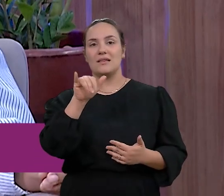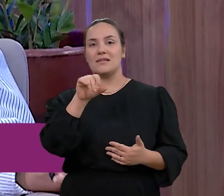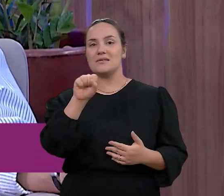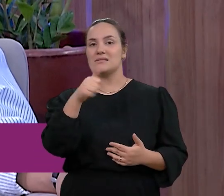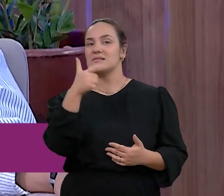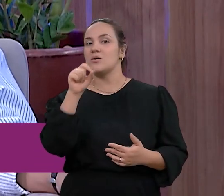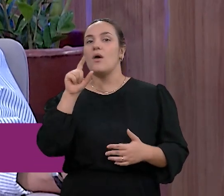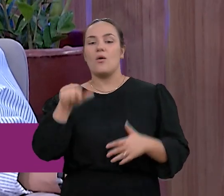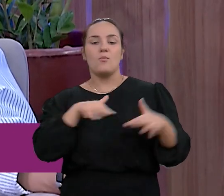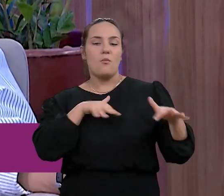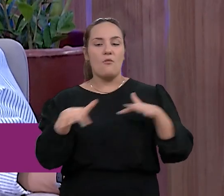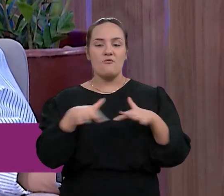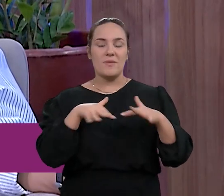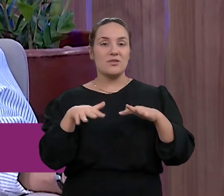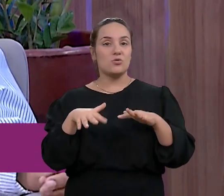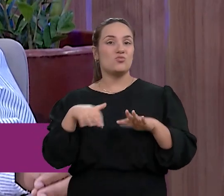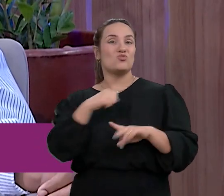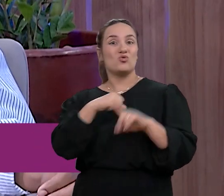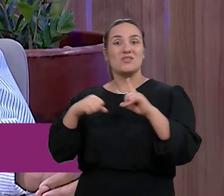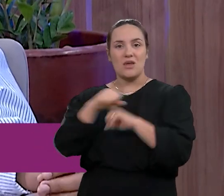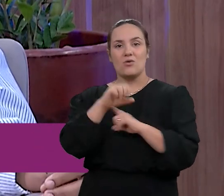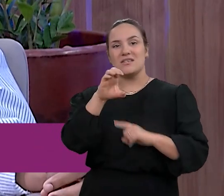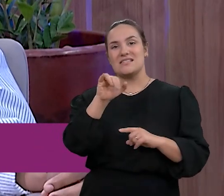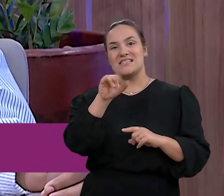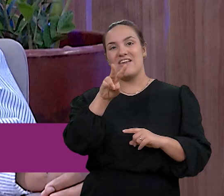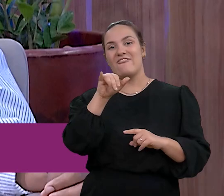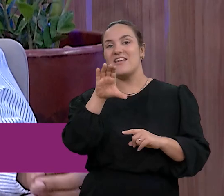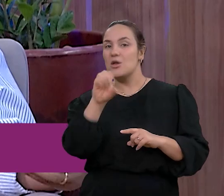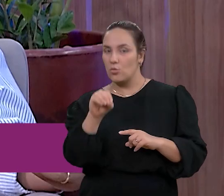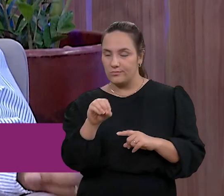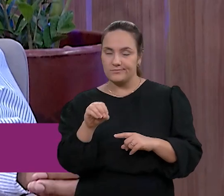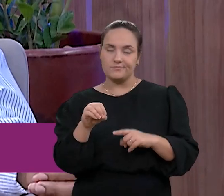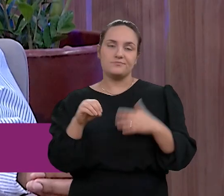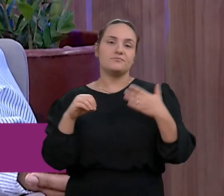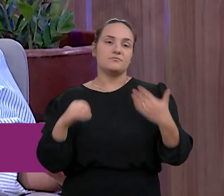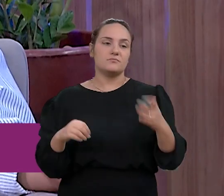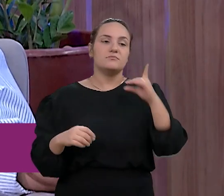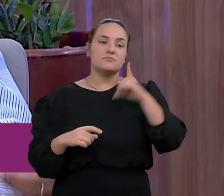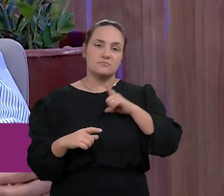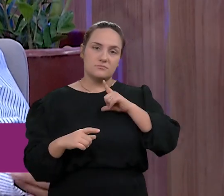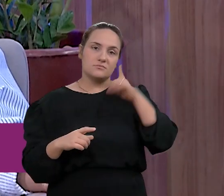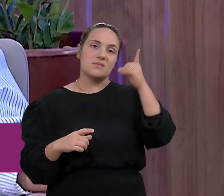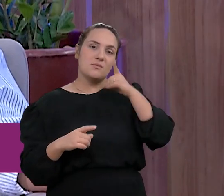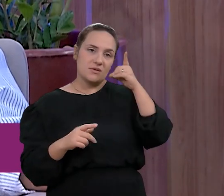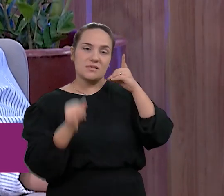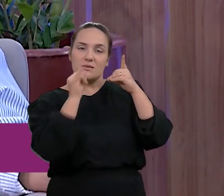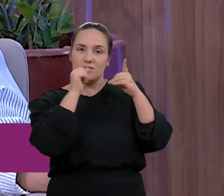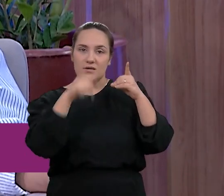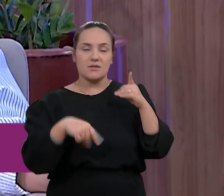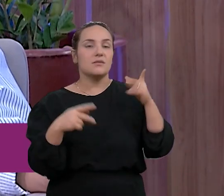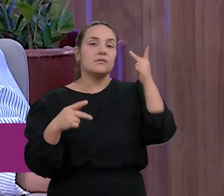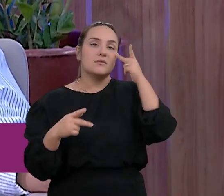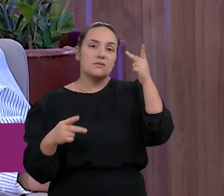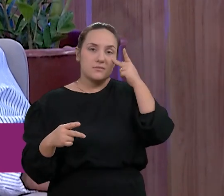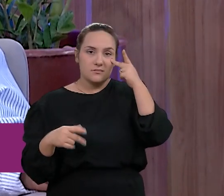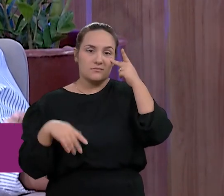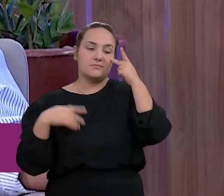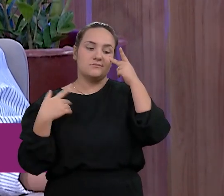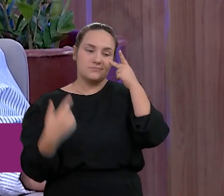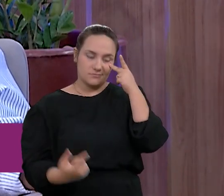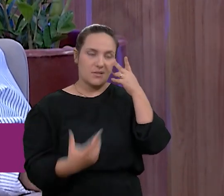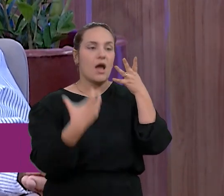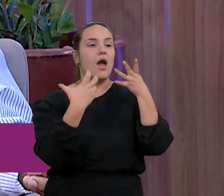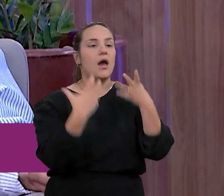grande movimento Cívico né então nós temos na Linha de Frente os deputados como Deputado aqui da Casa Pedro kemp